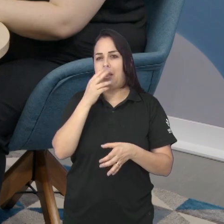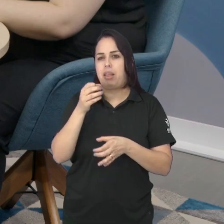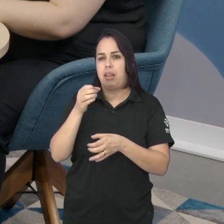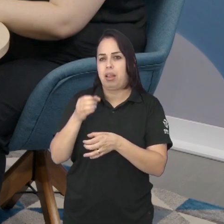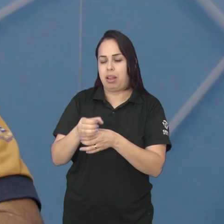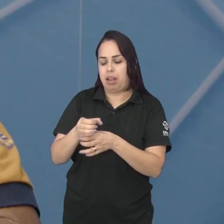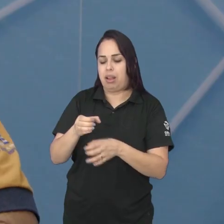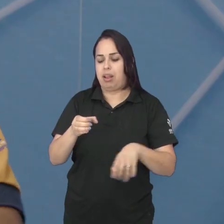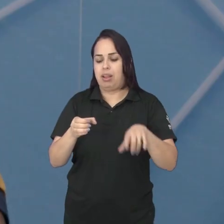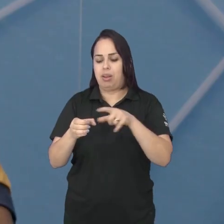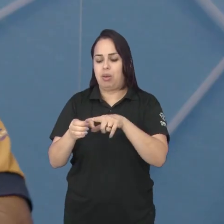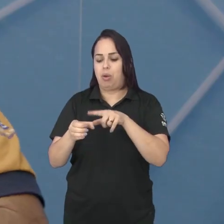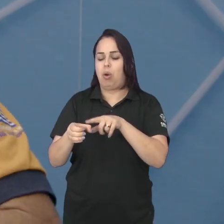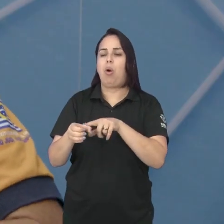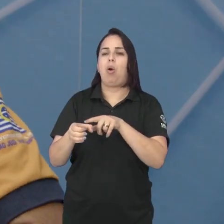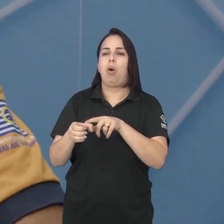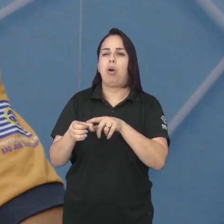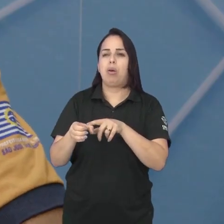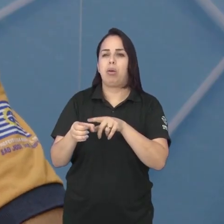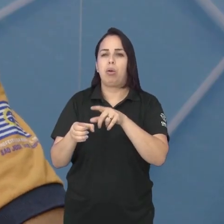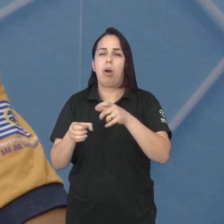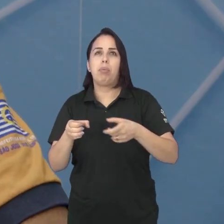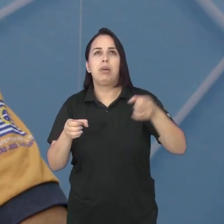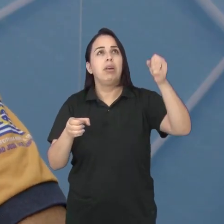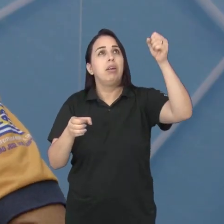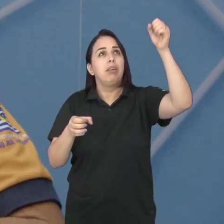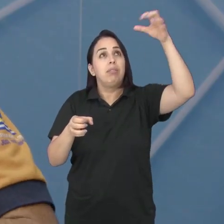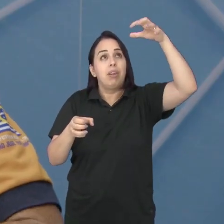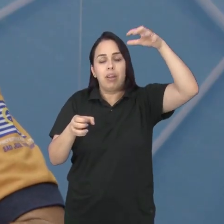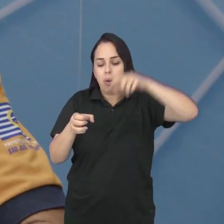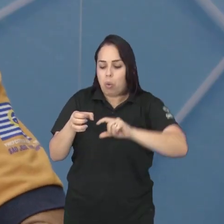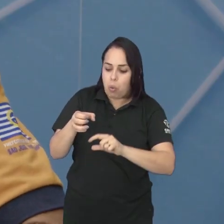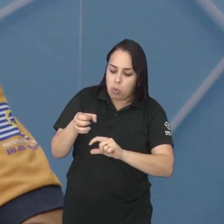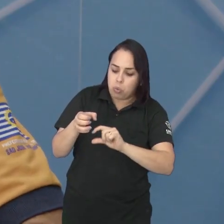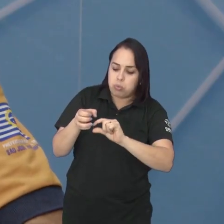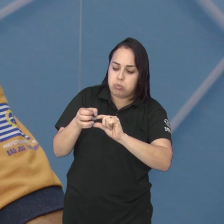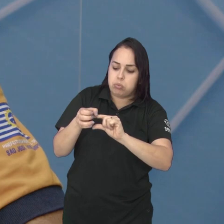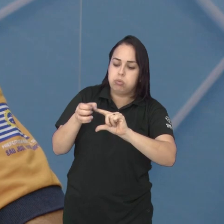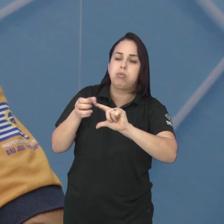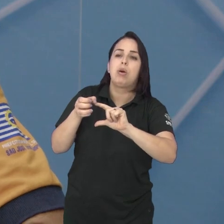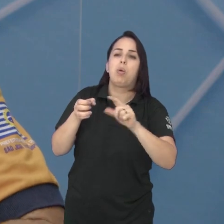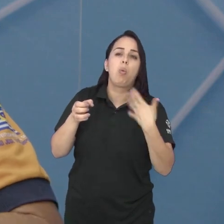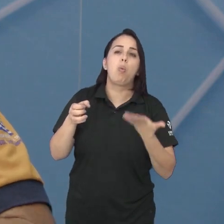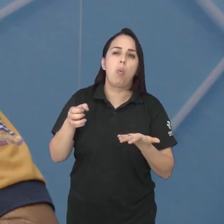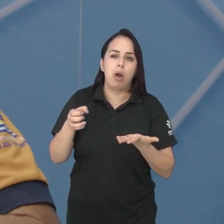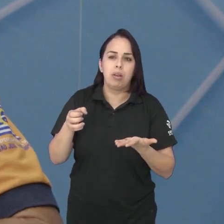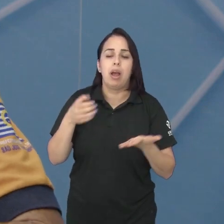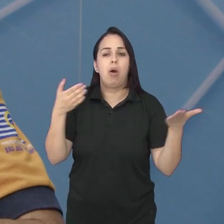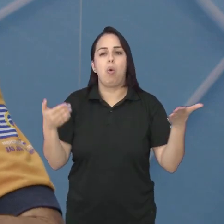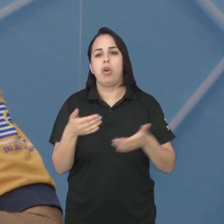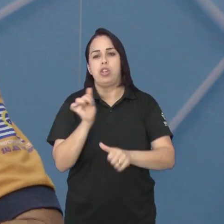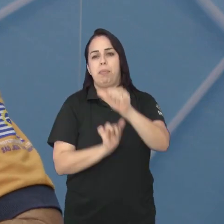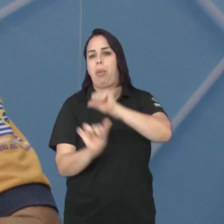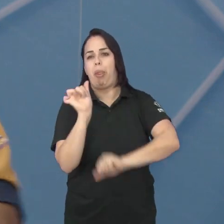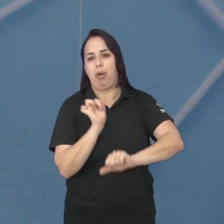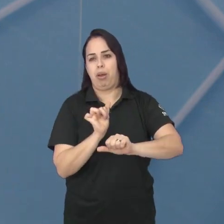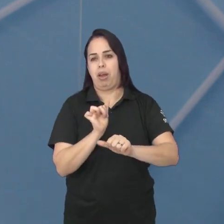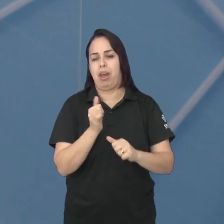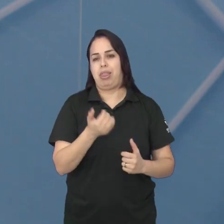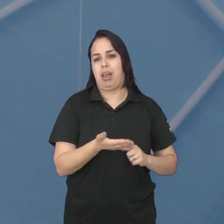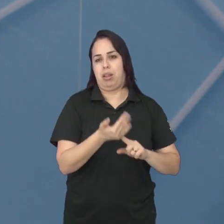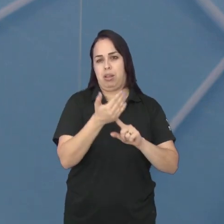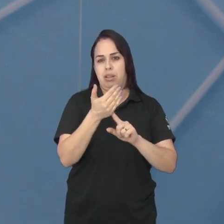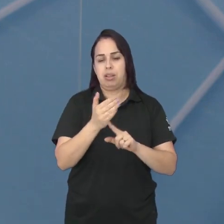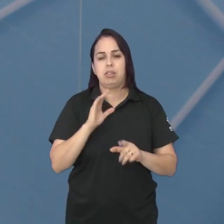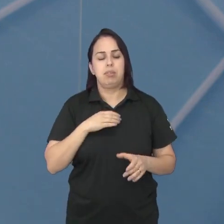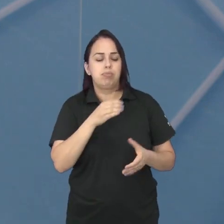né, que tinha que ficar todo dia fazendo a medição de cada um deles. Depois já passamos pelo semi-automático, né, que são pluviômetros que faz a captação, armazena